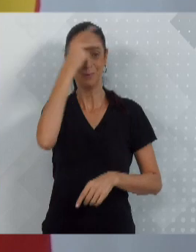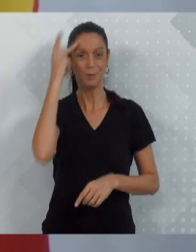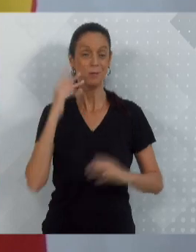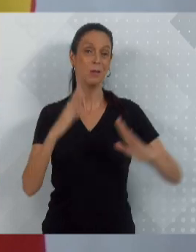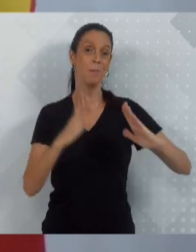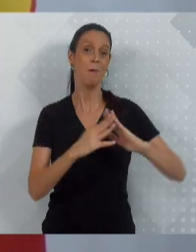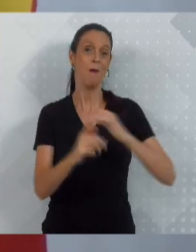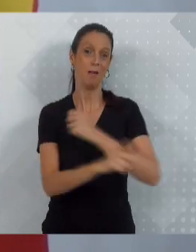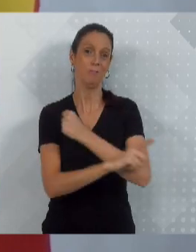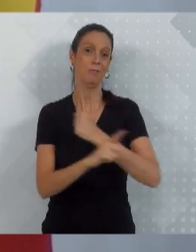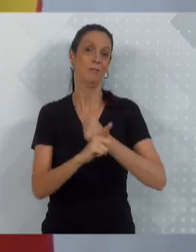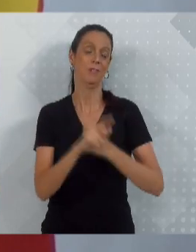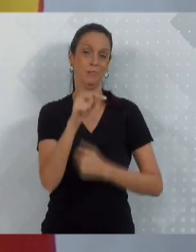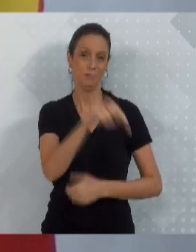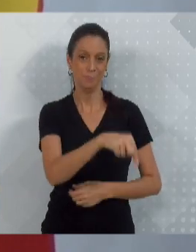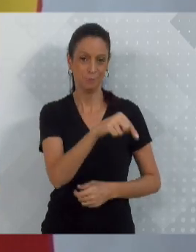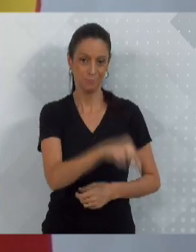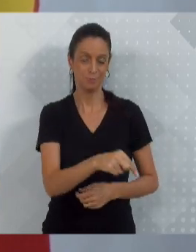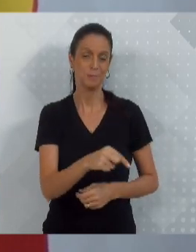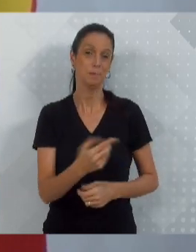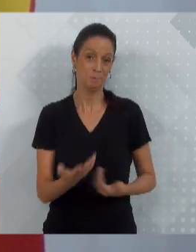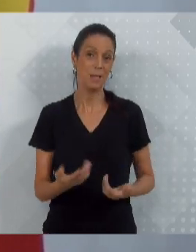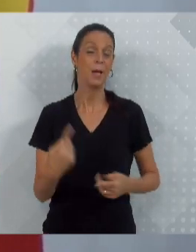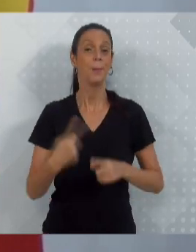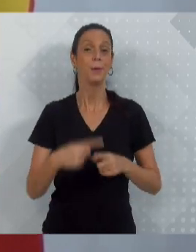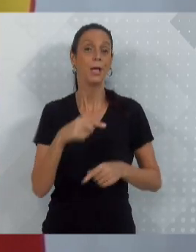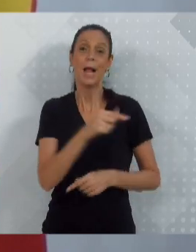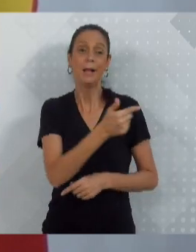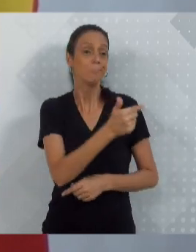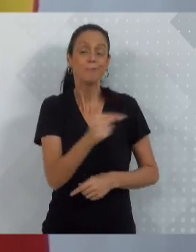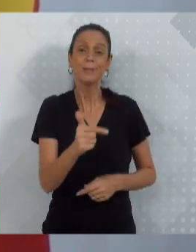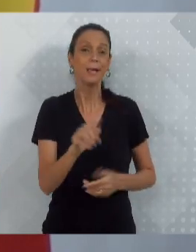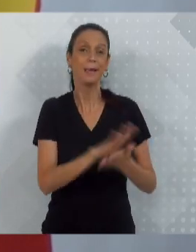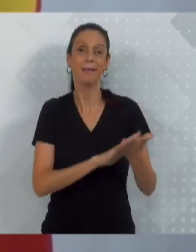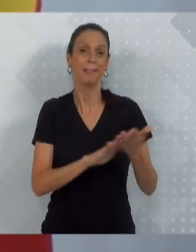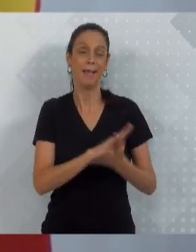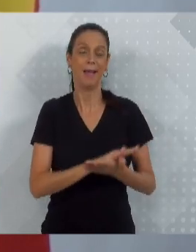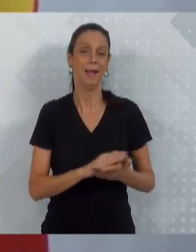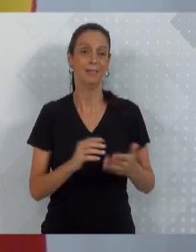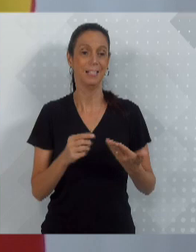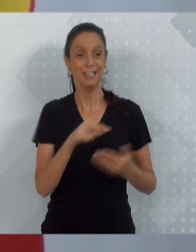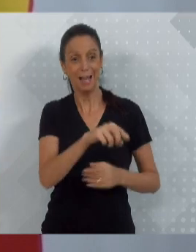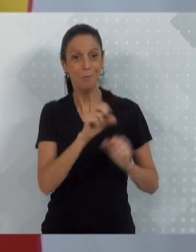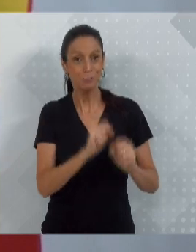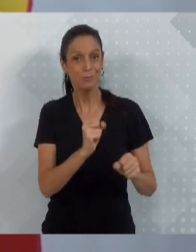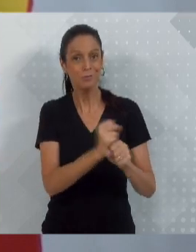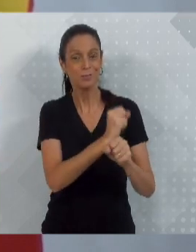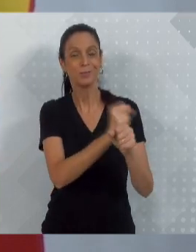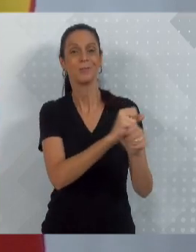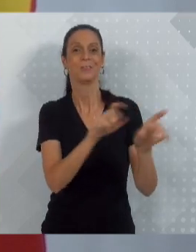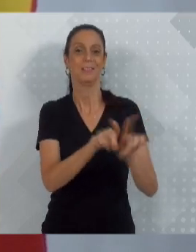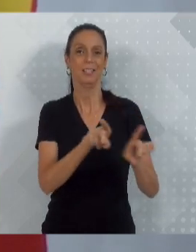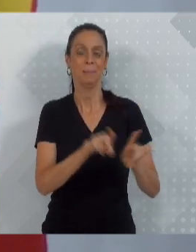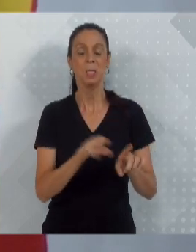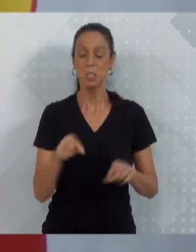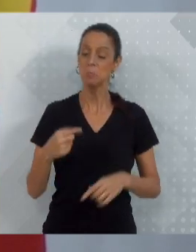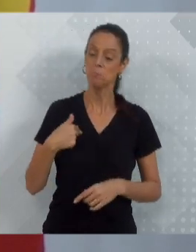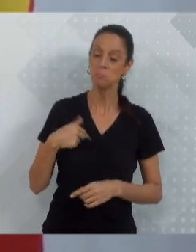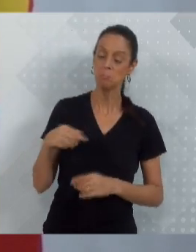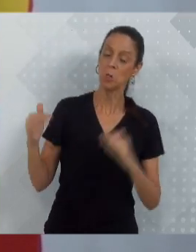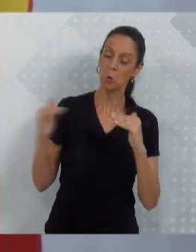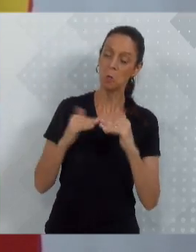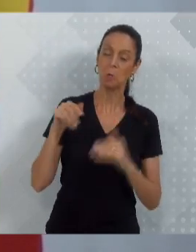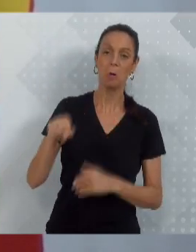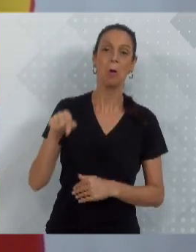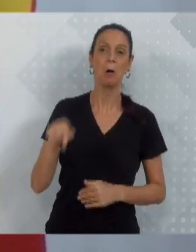complicados de terem acesso a um espaço, tem que fazer o deslocamento. E a gente achou super justa e legítimo essa manifestação, então estamos